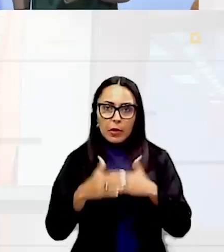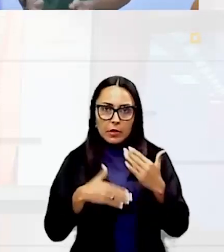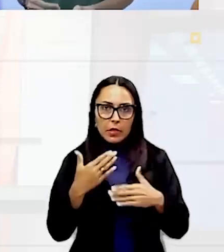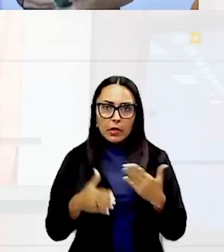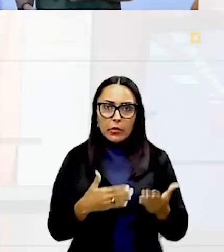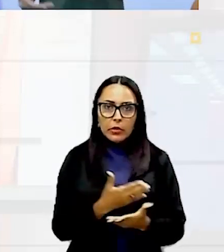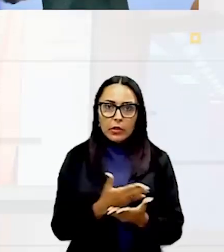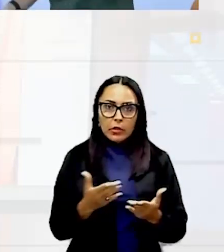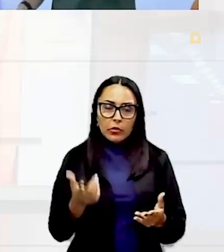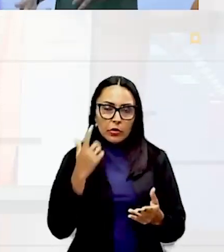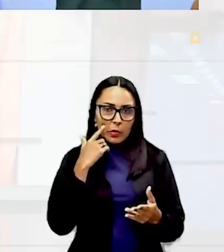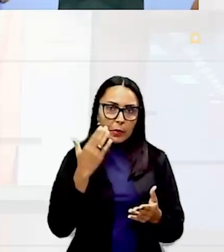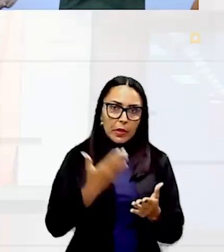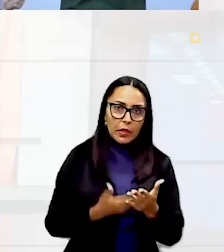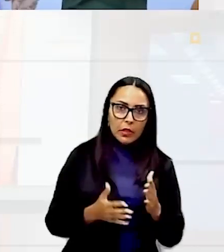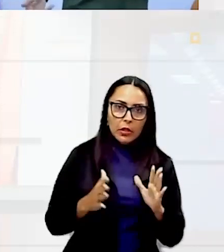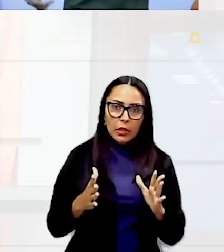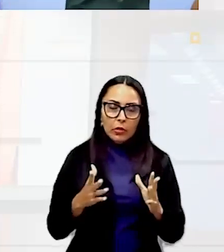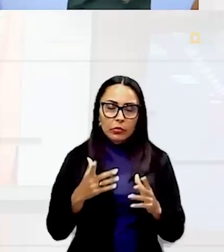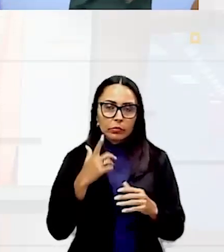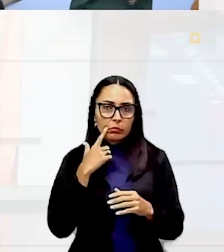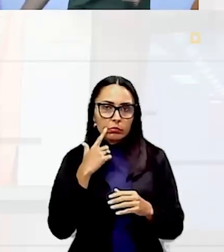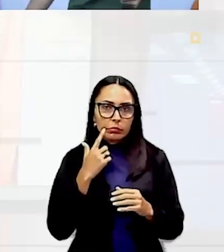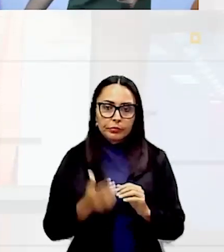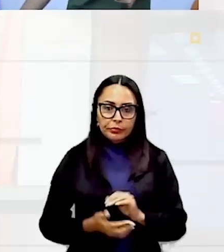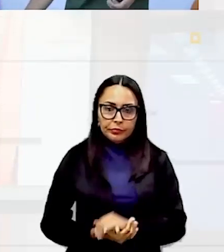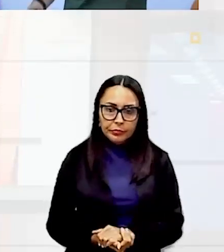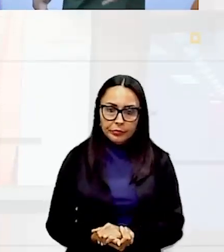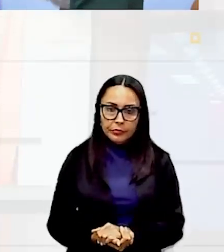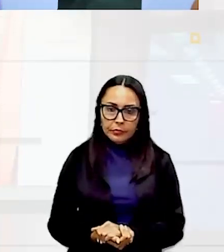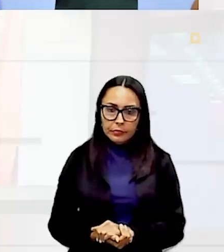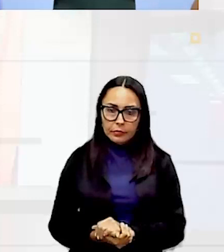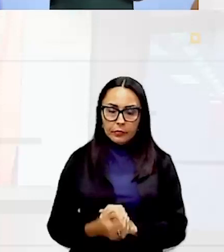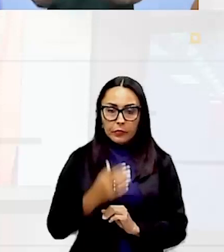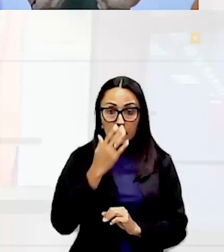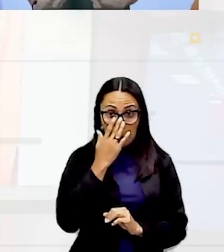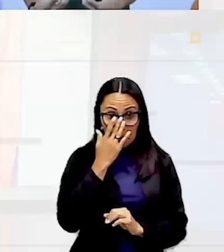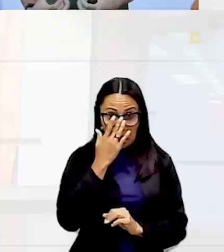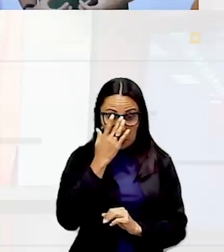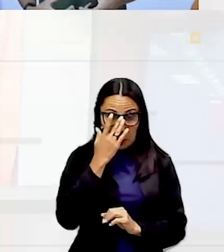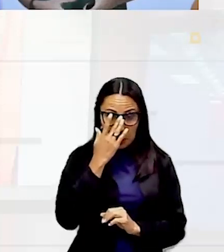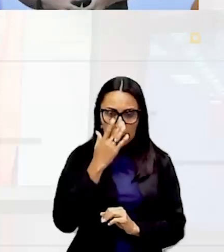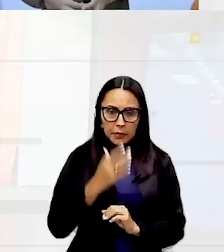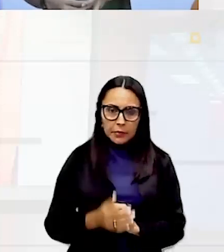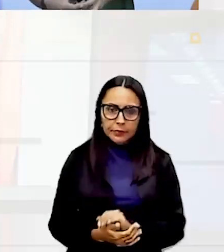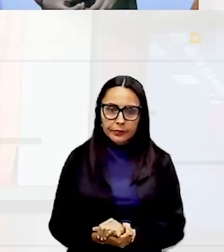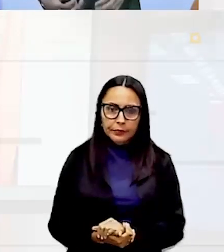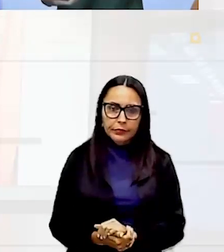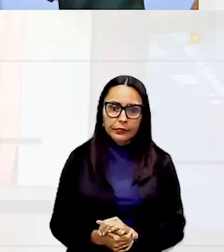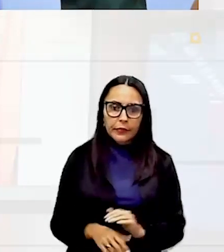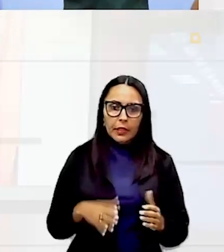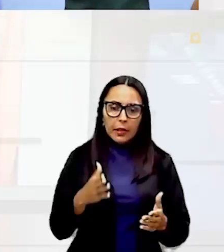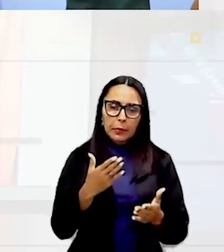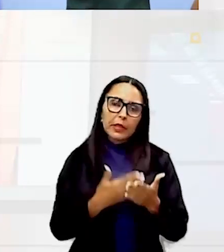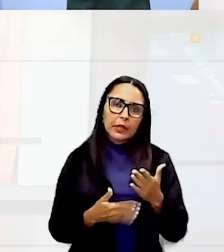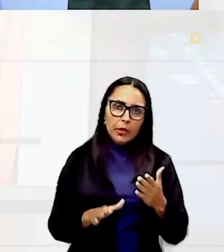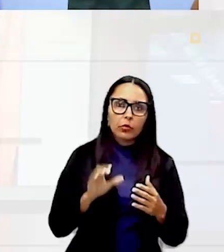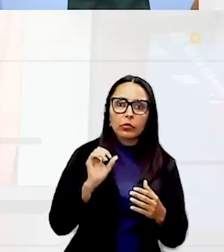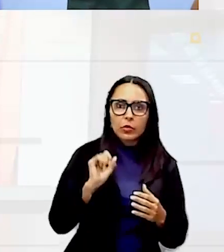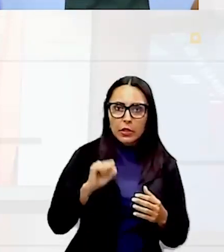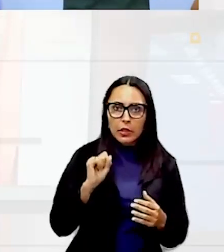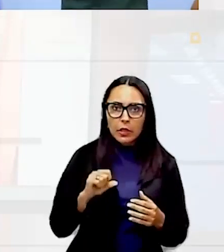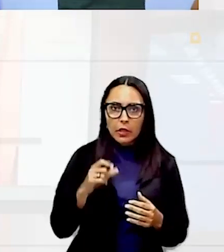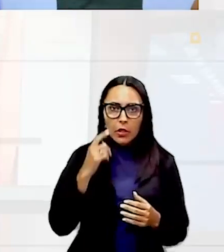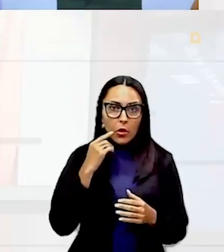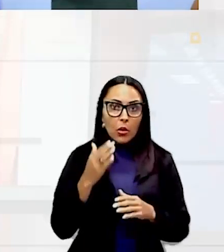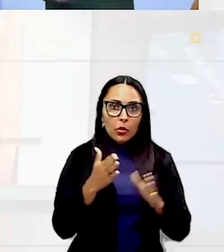alguém, sobre a perda de algo, sobre o luto. Que no caso é a Grace perdeu o ponto seguro dela. Ela perdeu